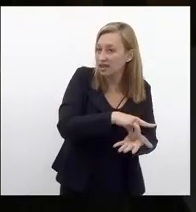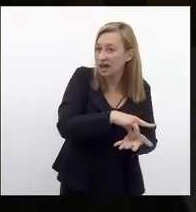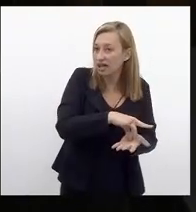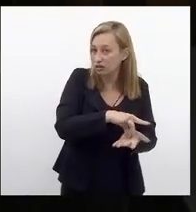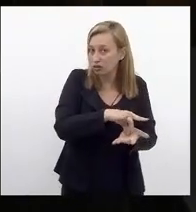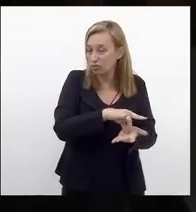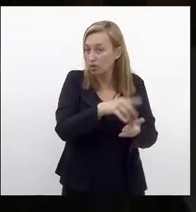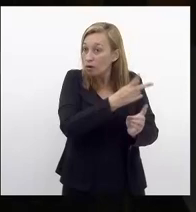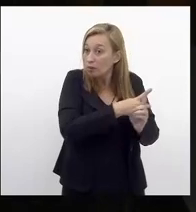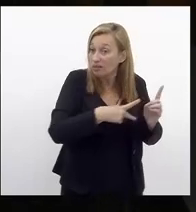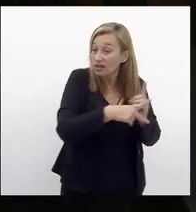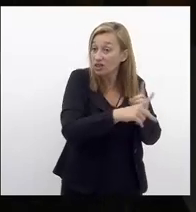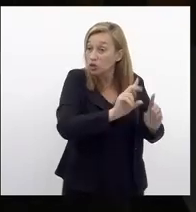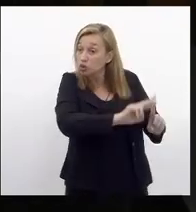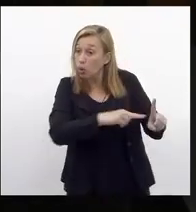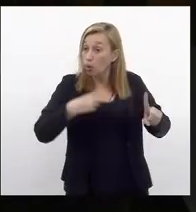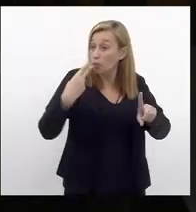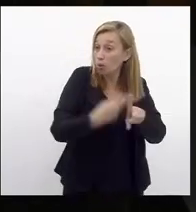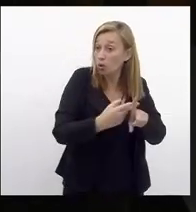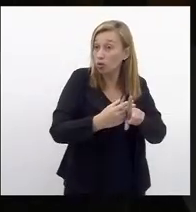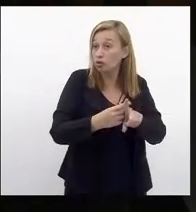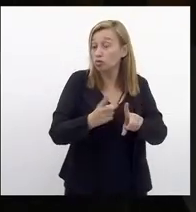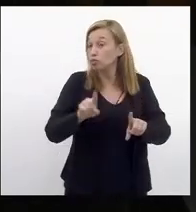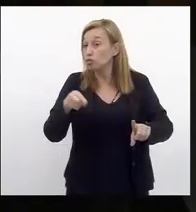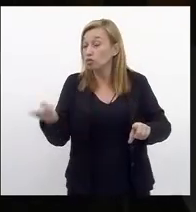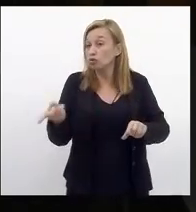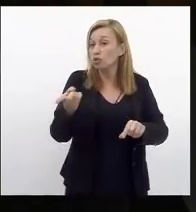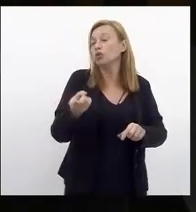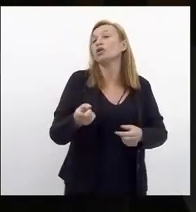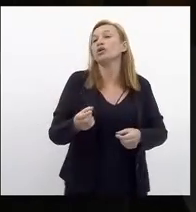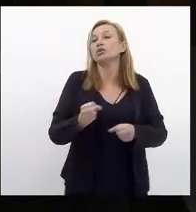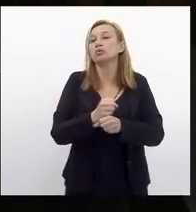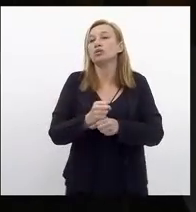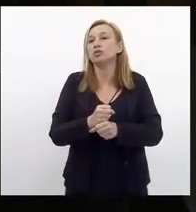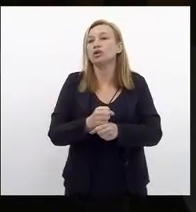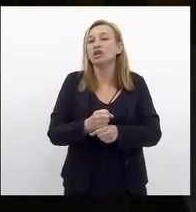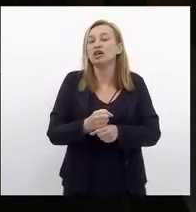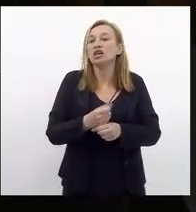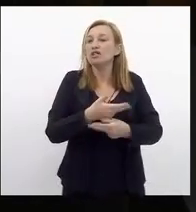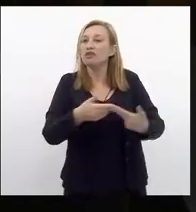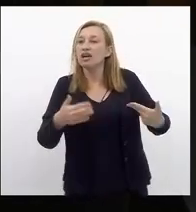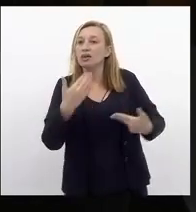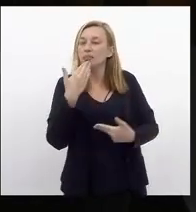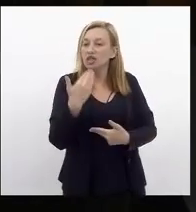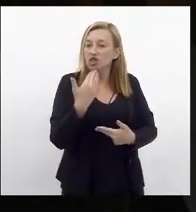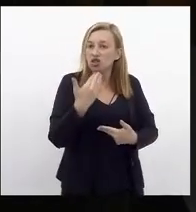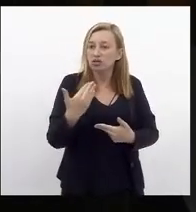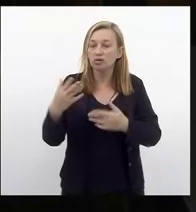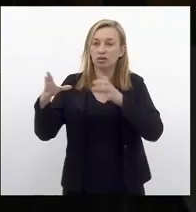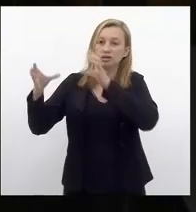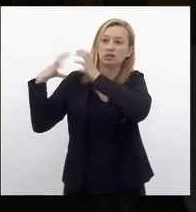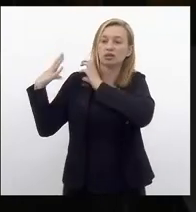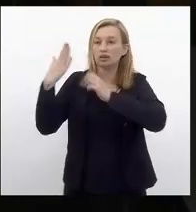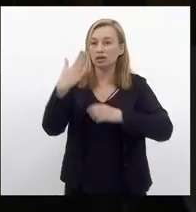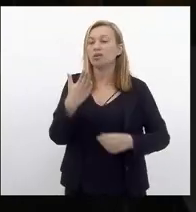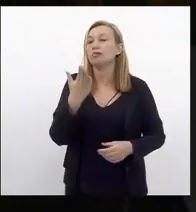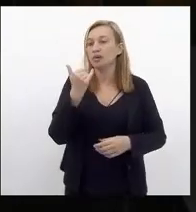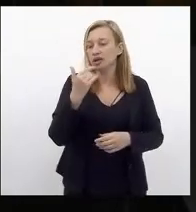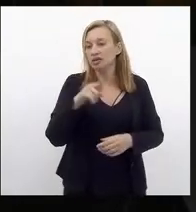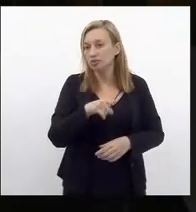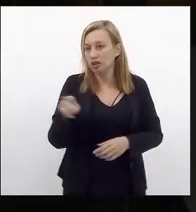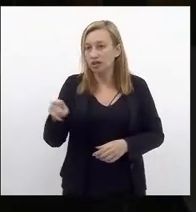presidencial é de um ano para o outro e muita gente ficou tendo que pedir cesta básica por aí